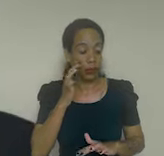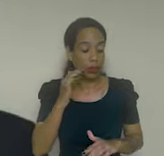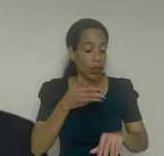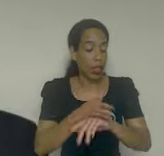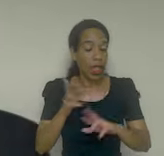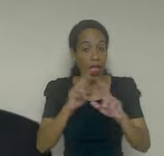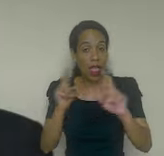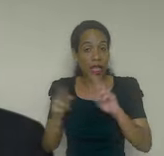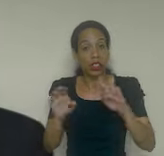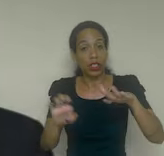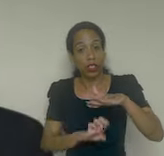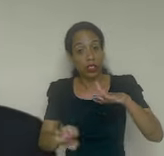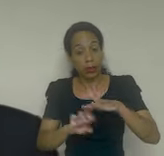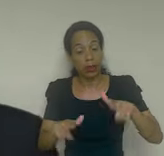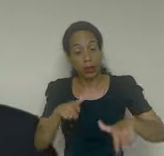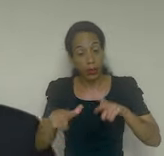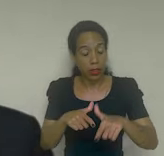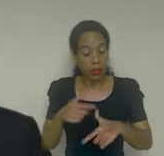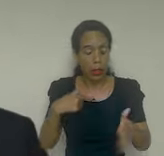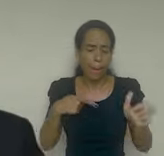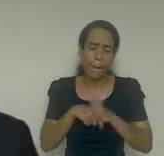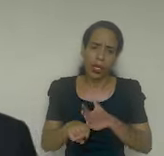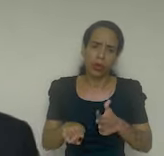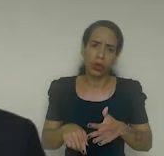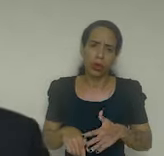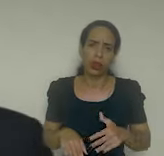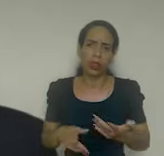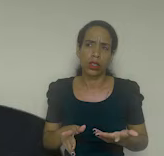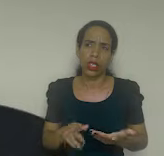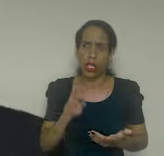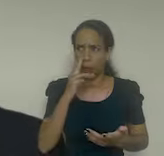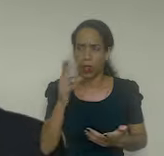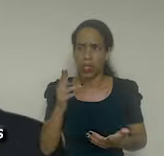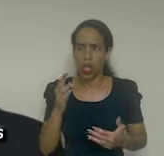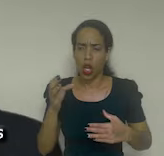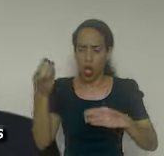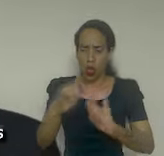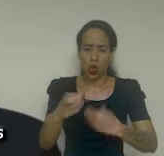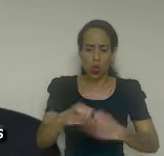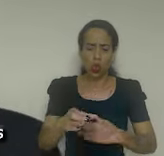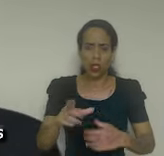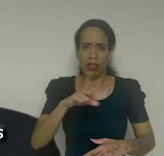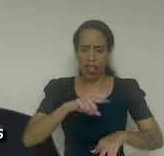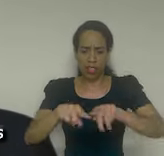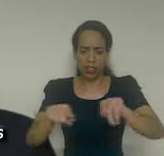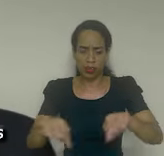questões envolvendo relação de emprego, né? E aí eu pergunto para vocês, assim, vocês acham que os concursos ainda têm espaço para